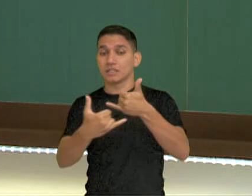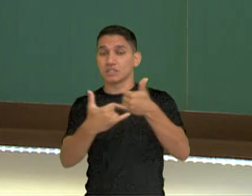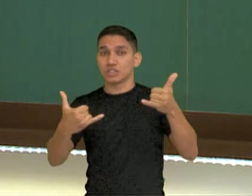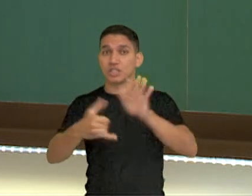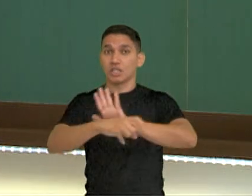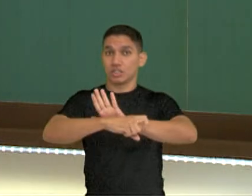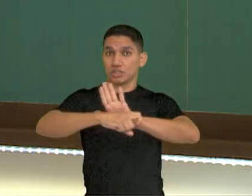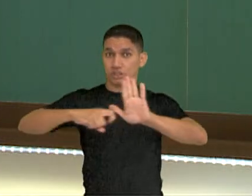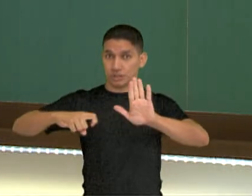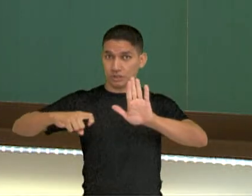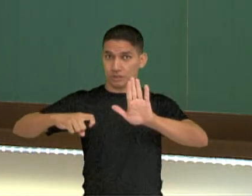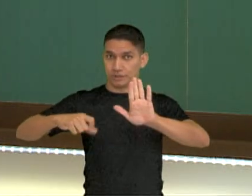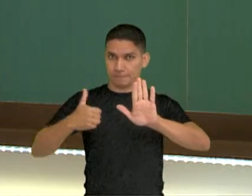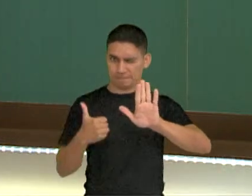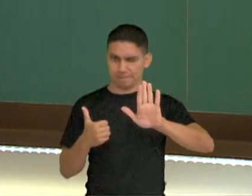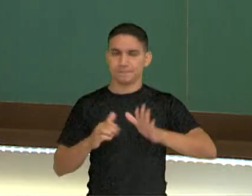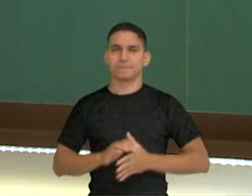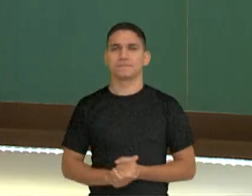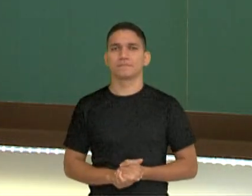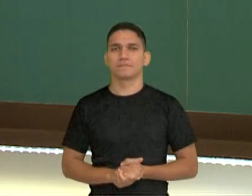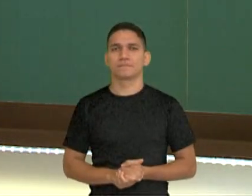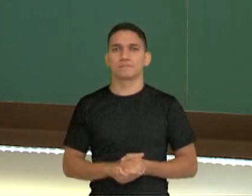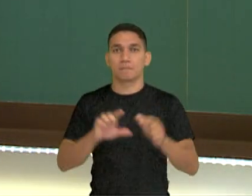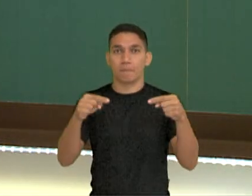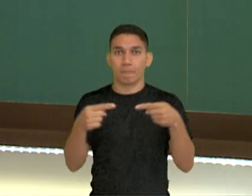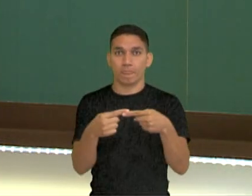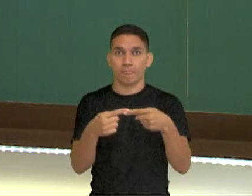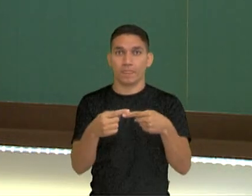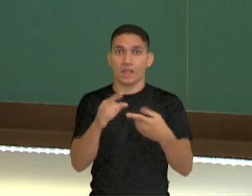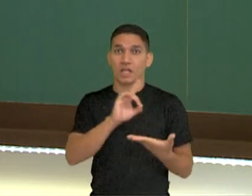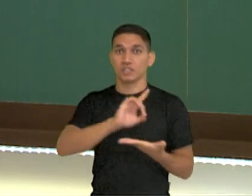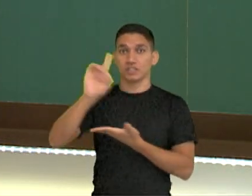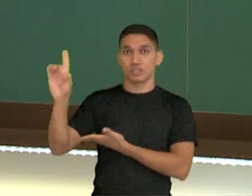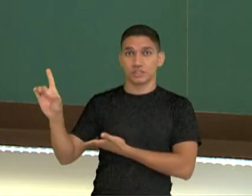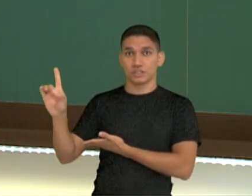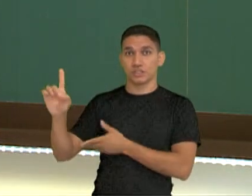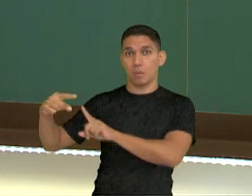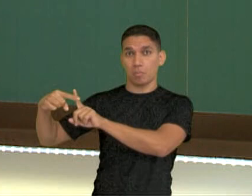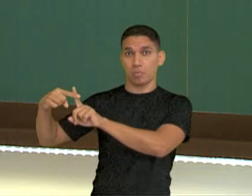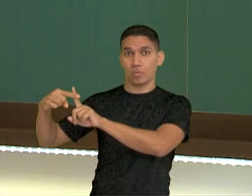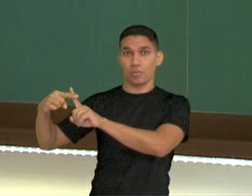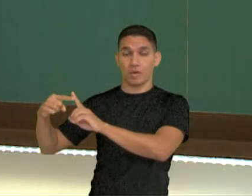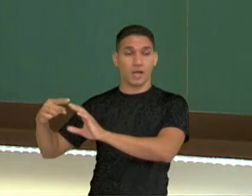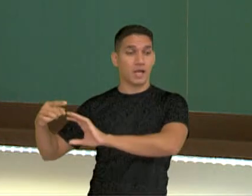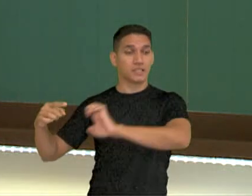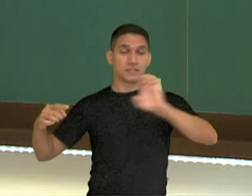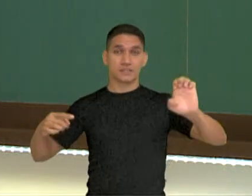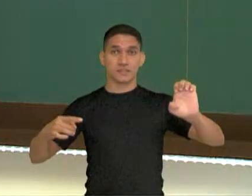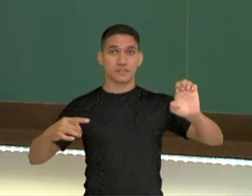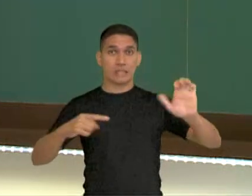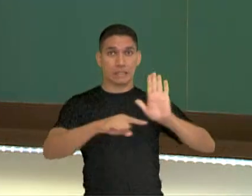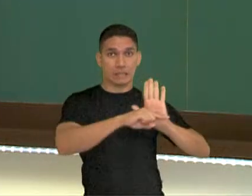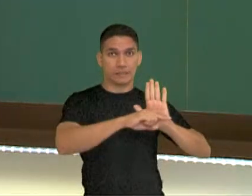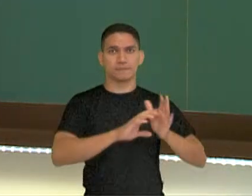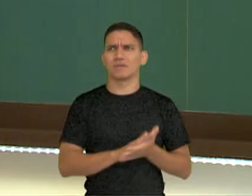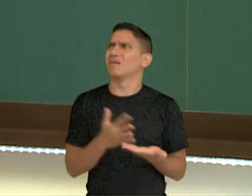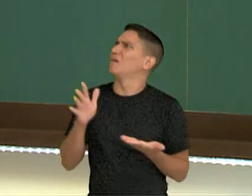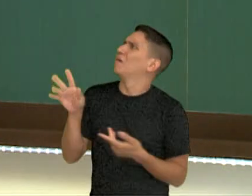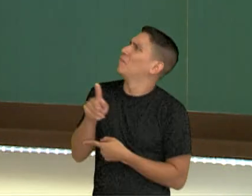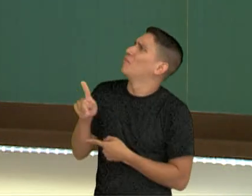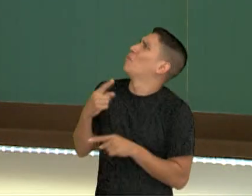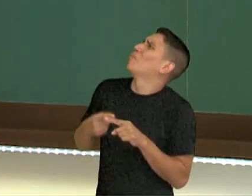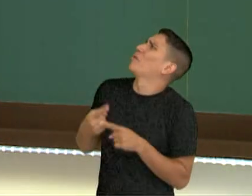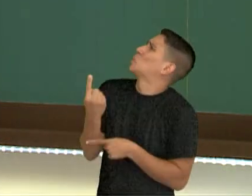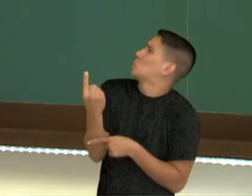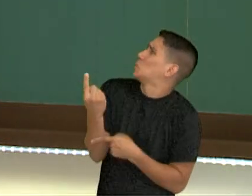o eixo X. Está à direita é positivo, está à esquerda é negativo. Professora, por que você disse que é